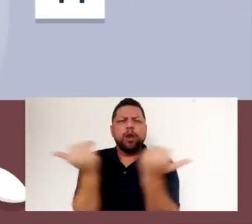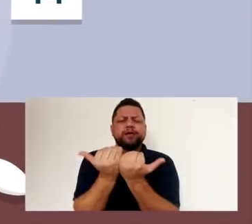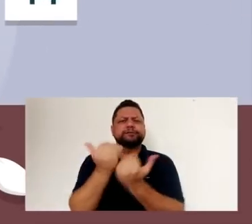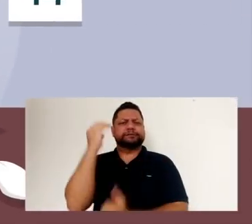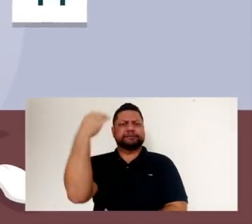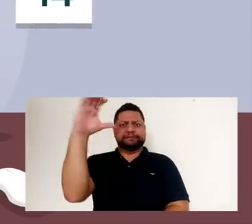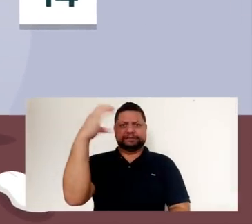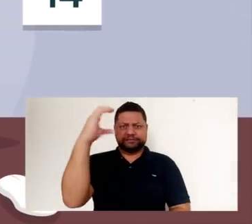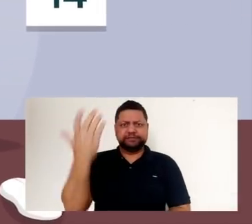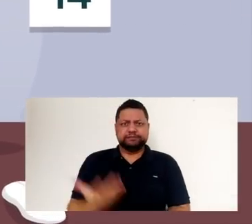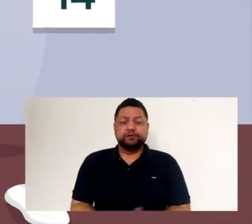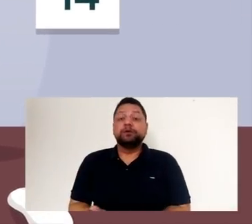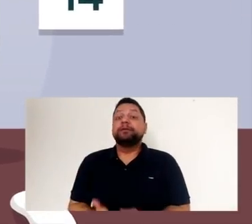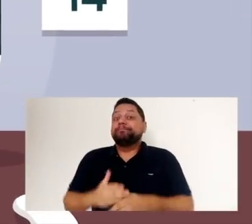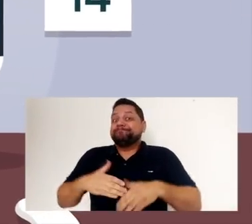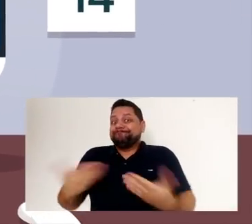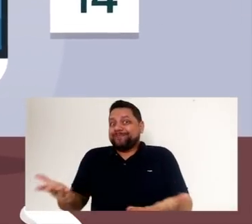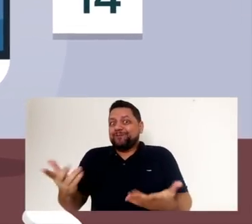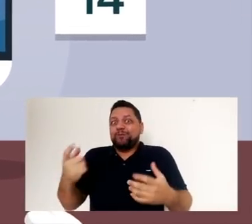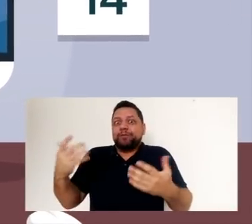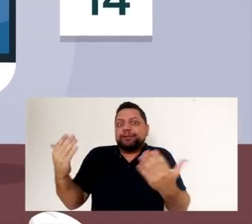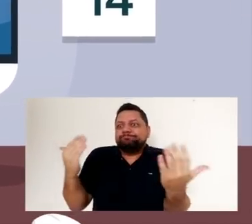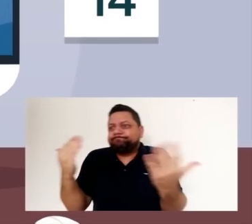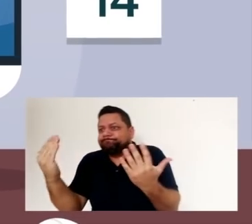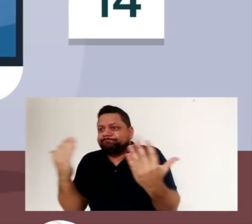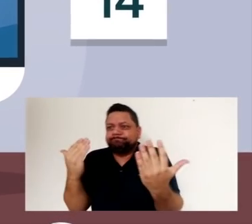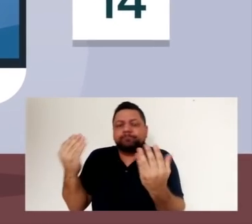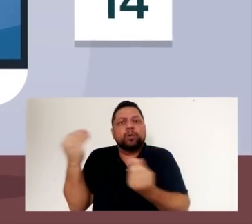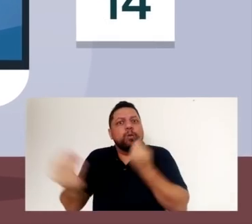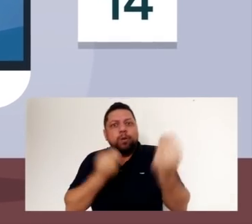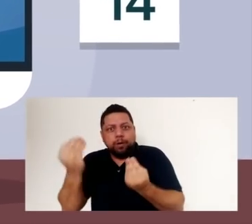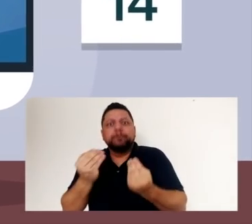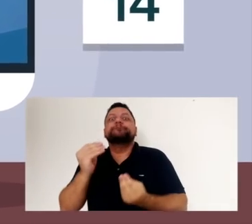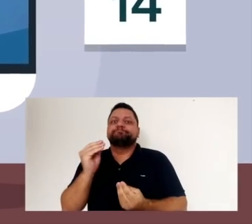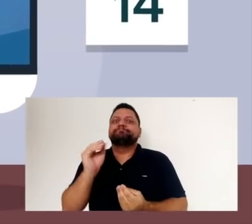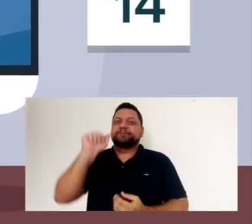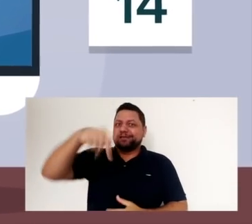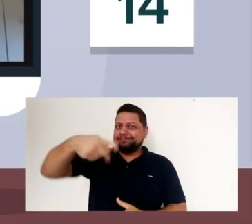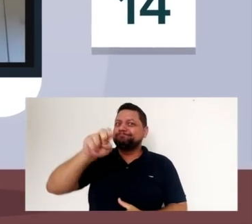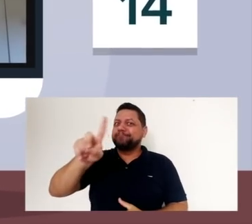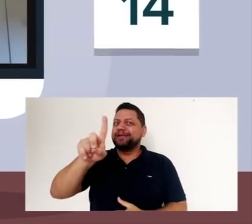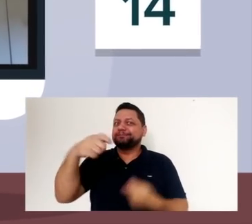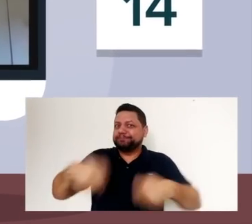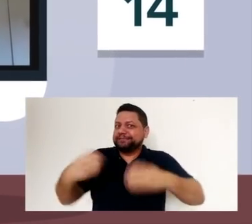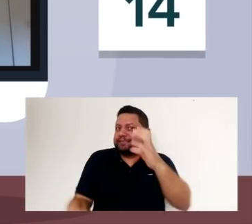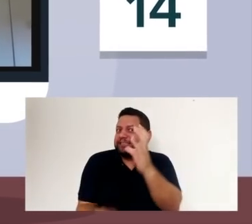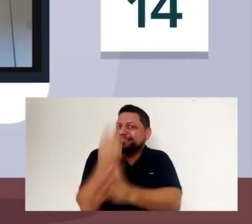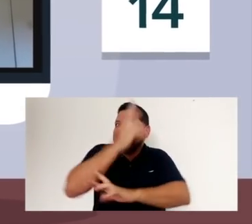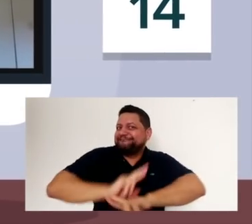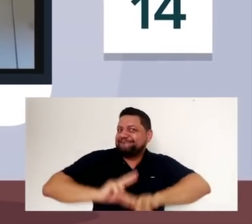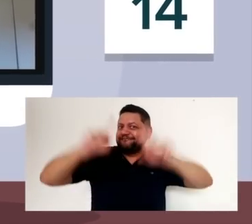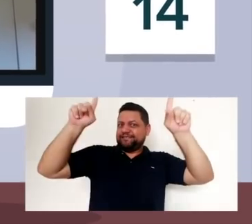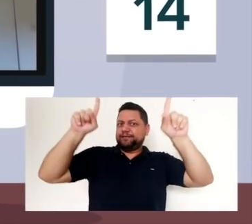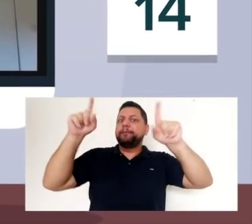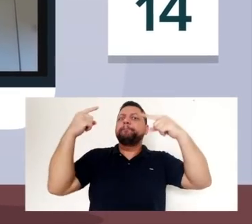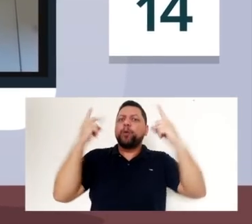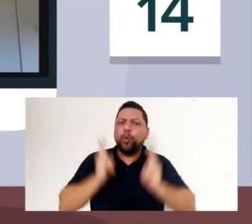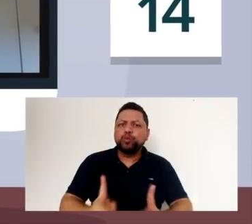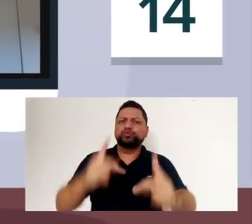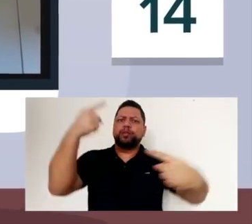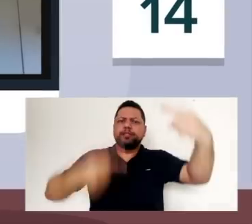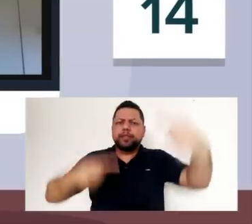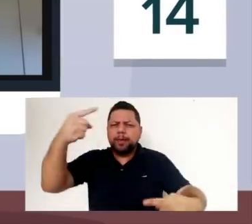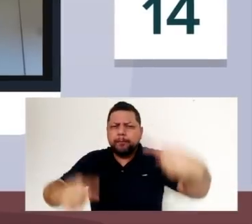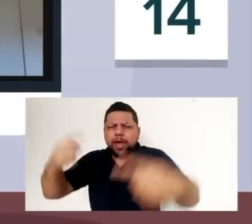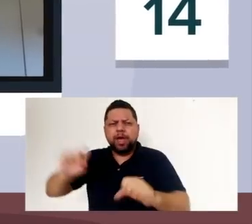E neste momento de maior incerteza, a AMPED precisou se reinventar, levar o debate e a